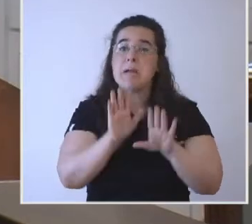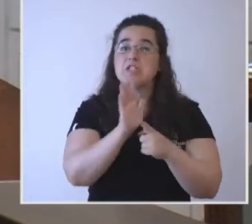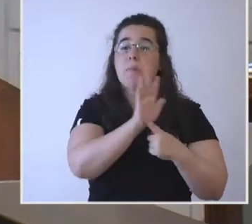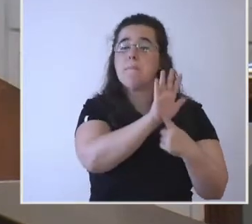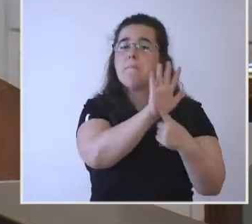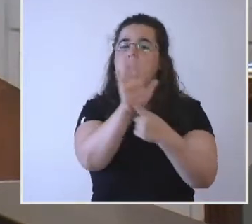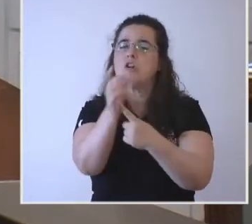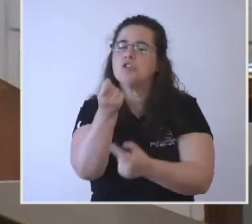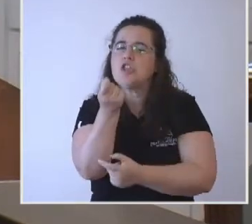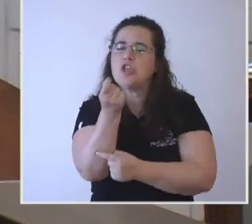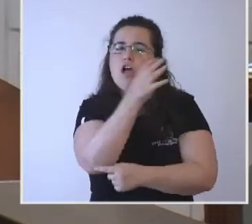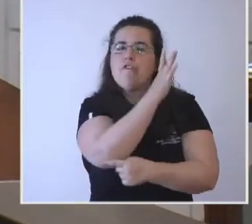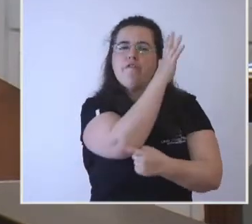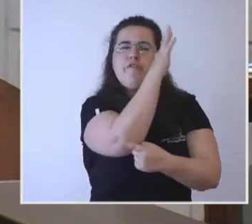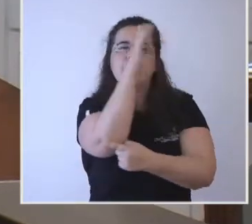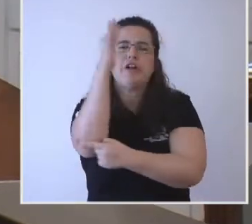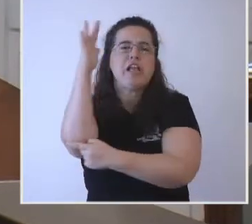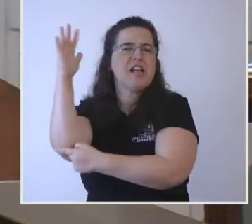floresta.